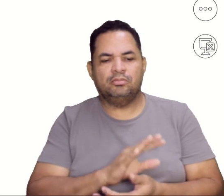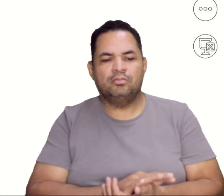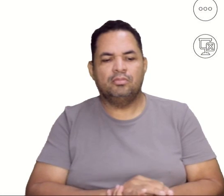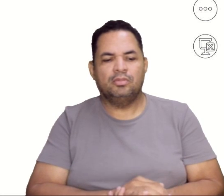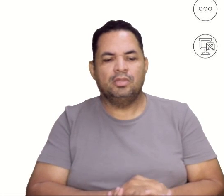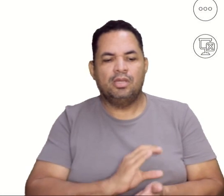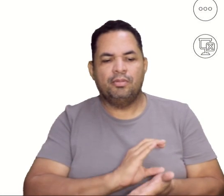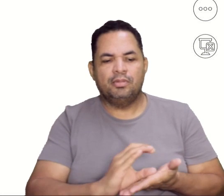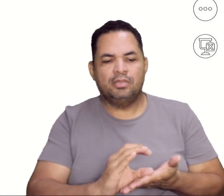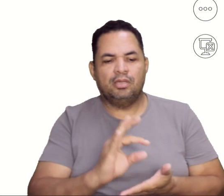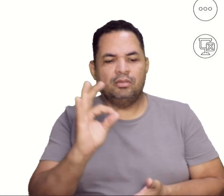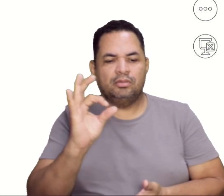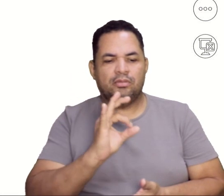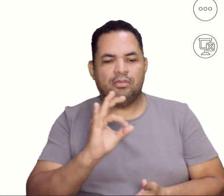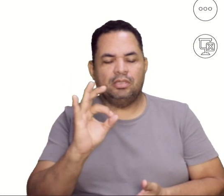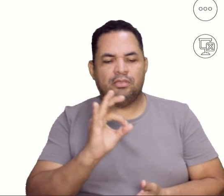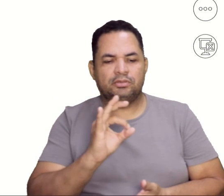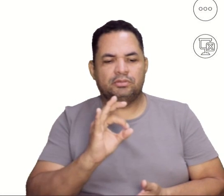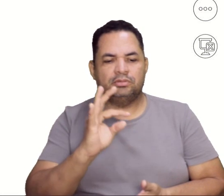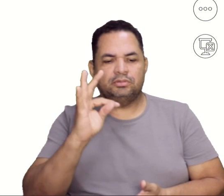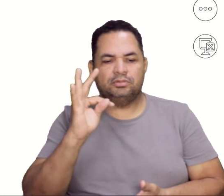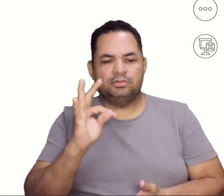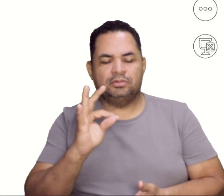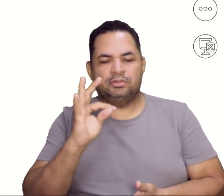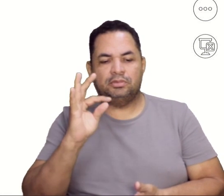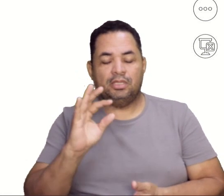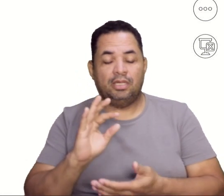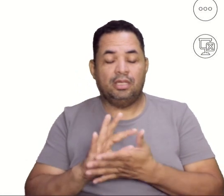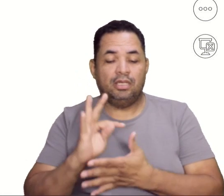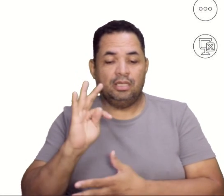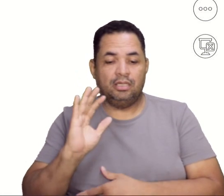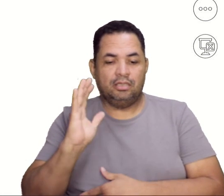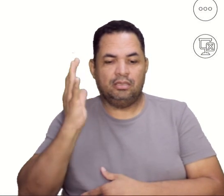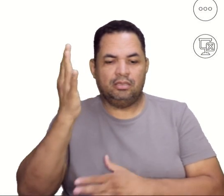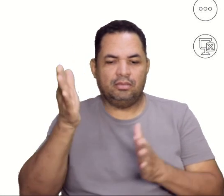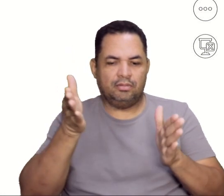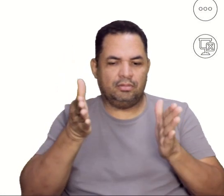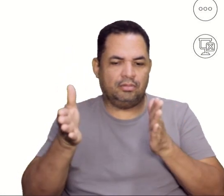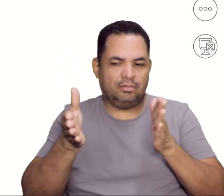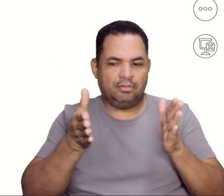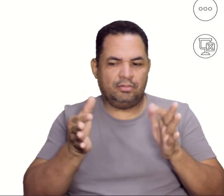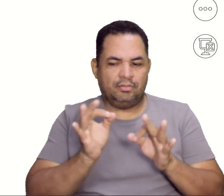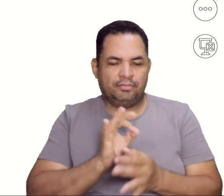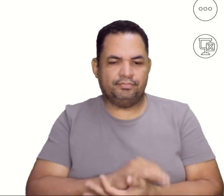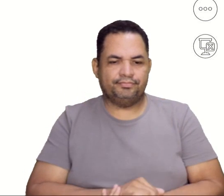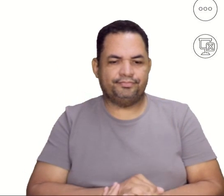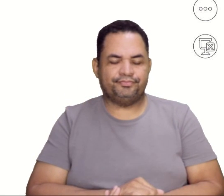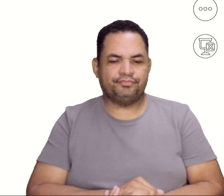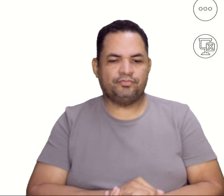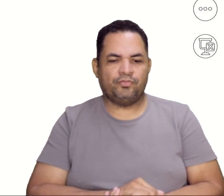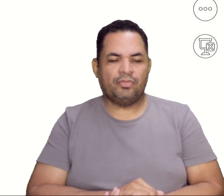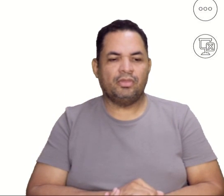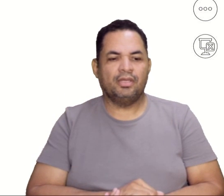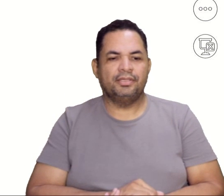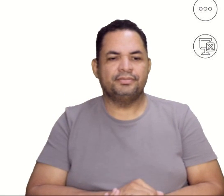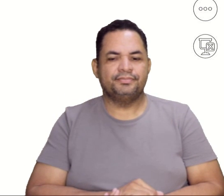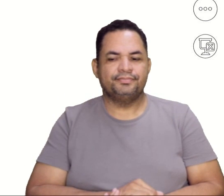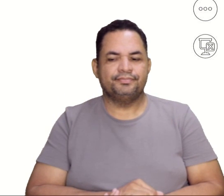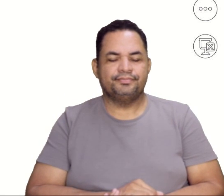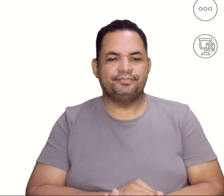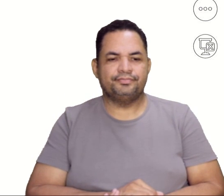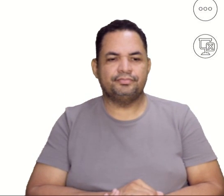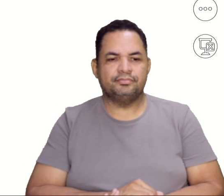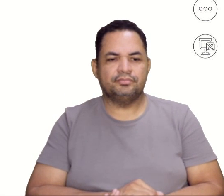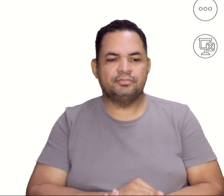taxa e tempo capital taxa e tempo o nosso capital não